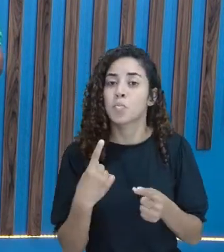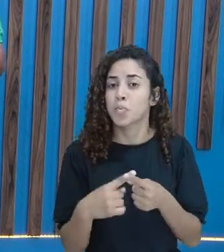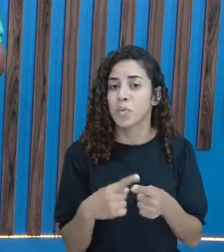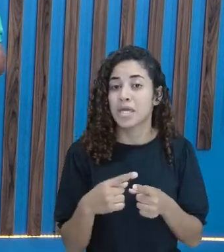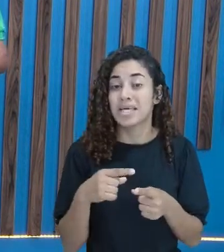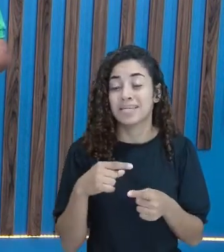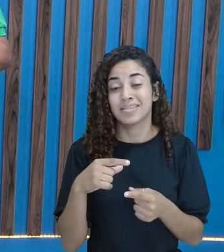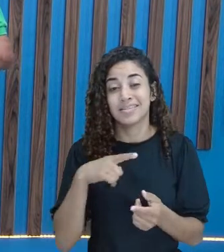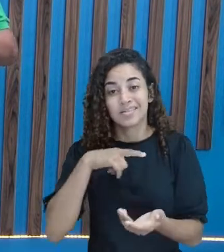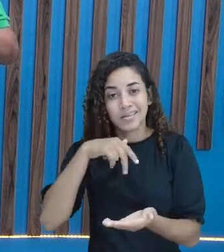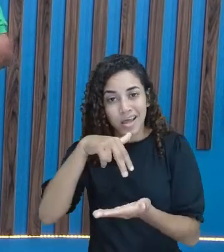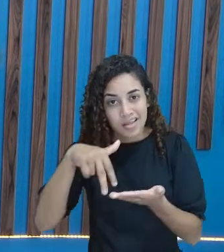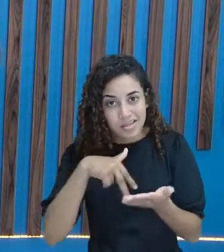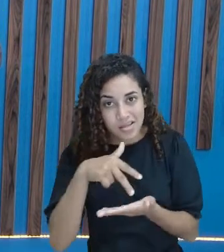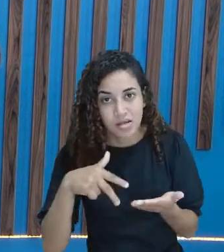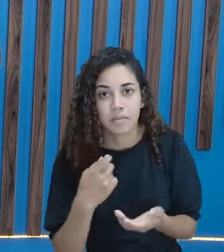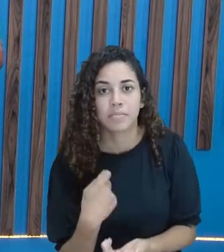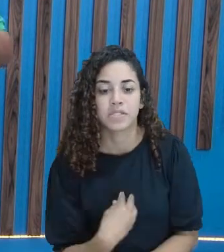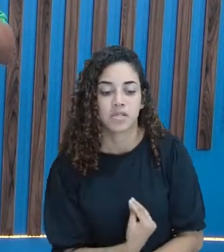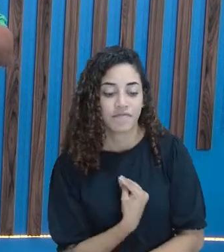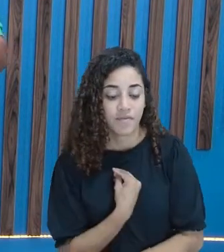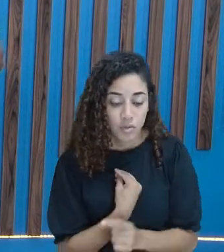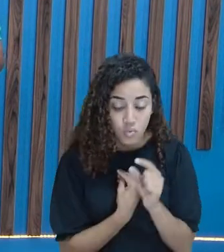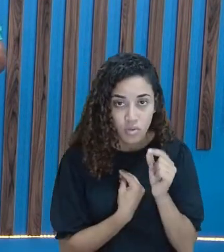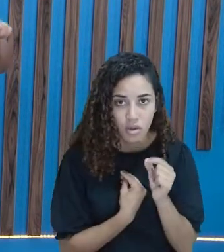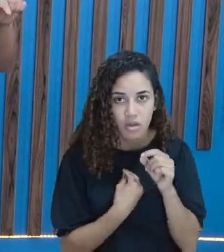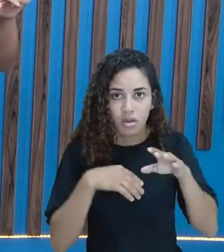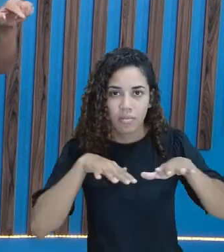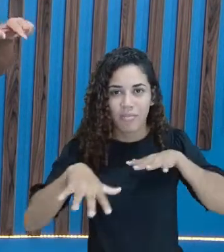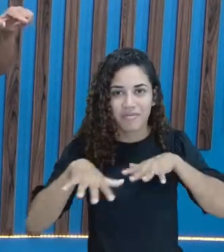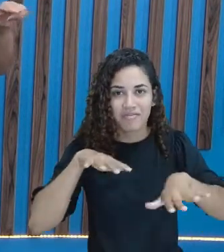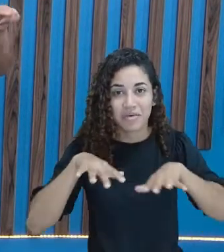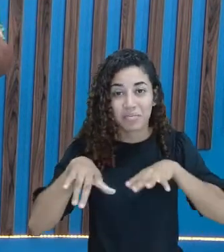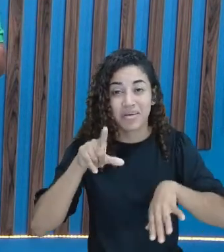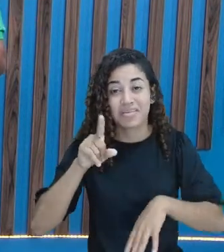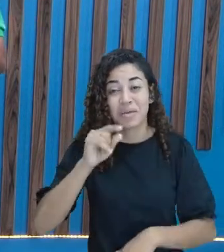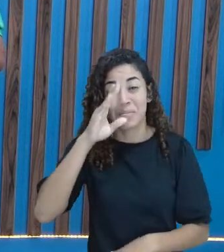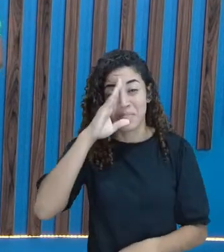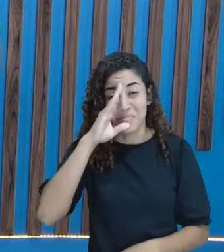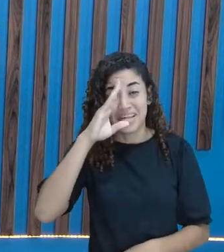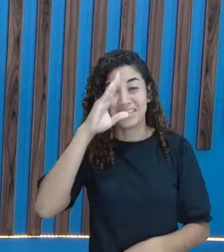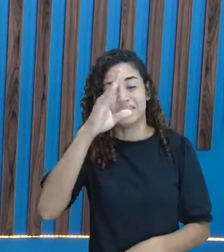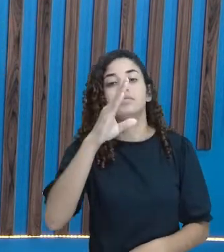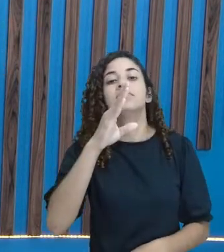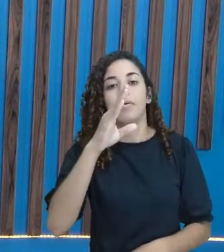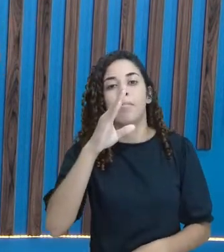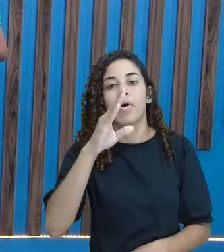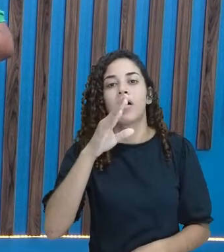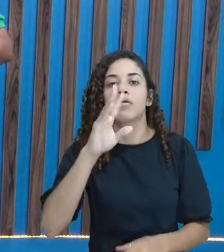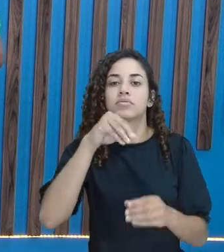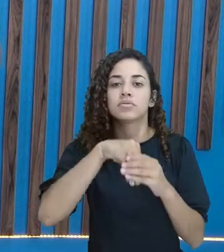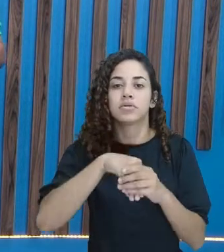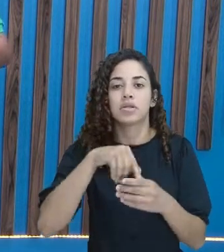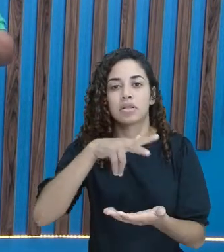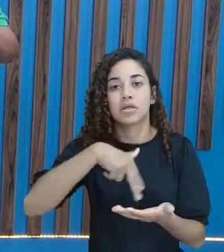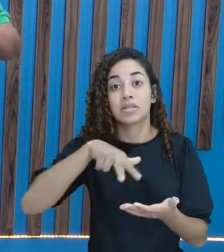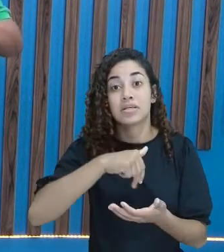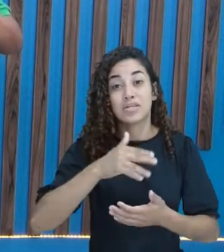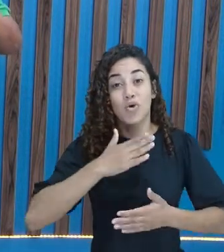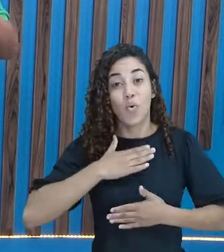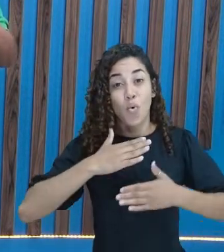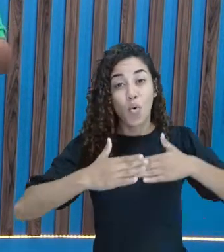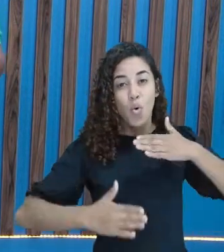dança é preciso ter movimento. O movimento é o principal elemento da dança. E o corpo é